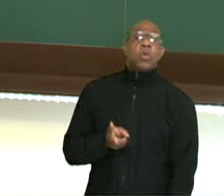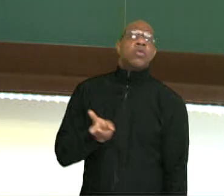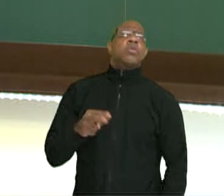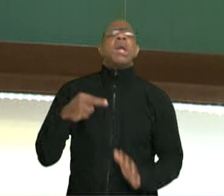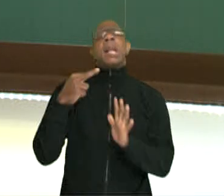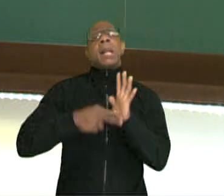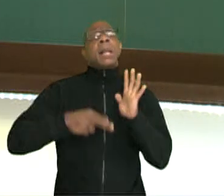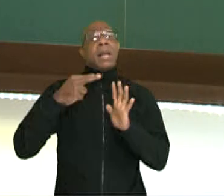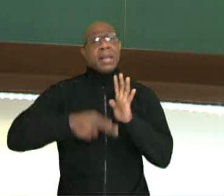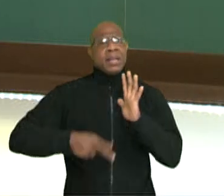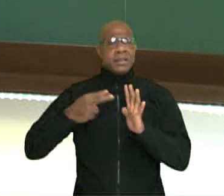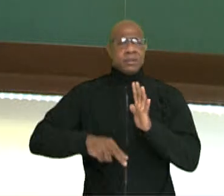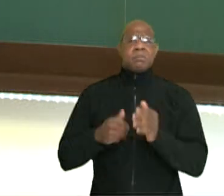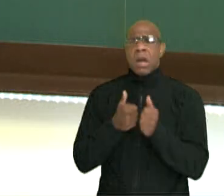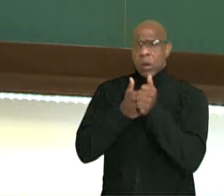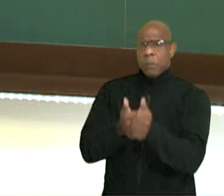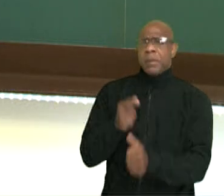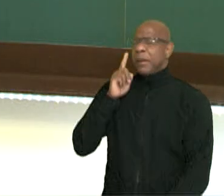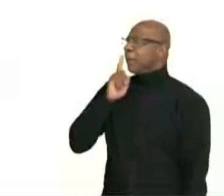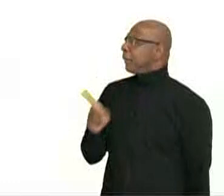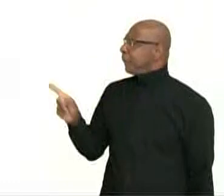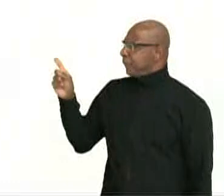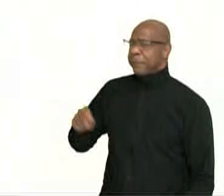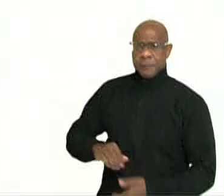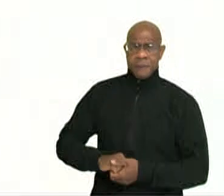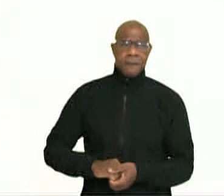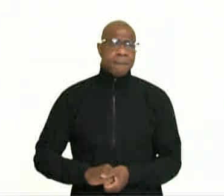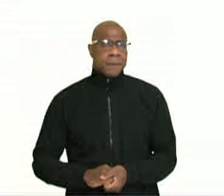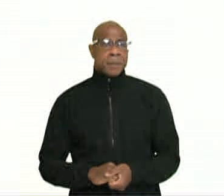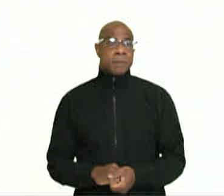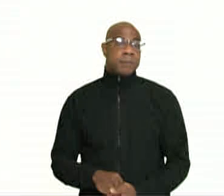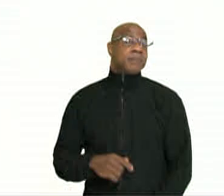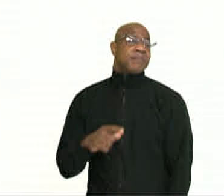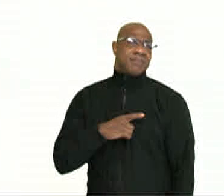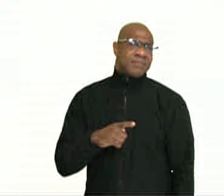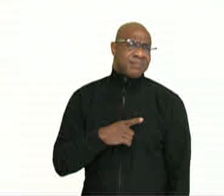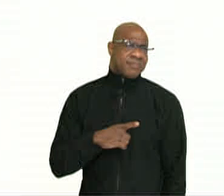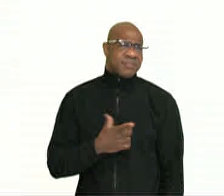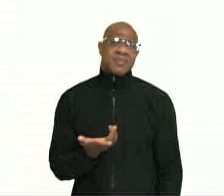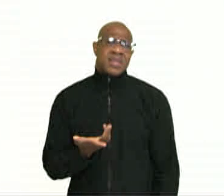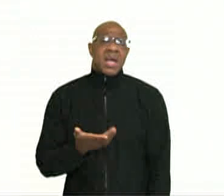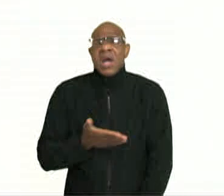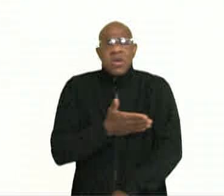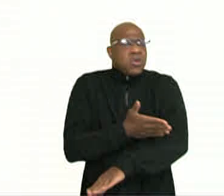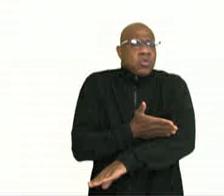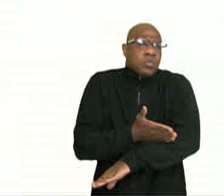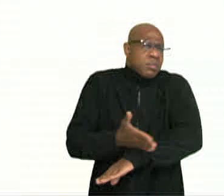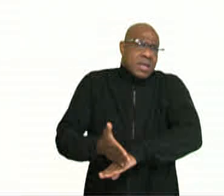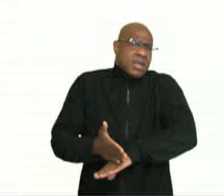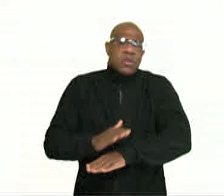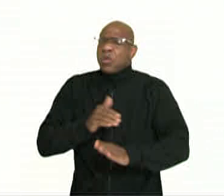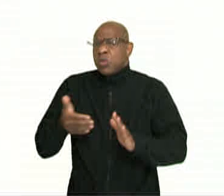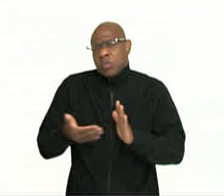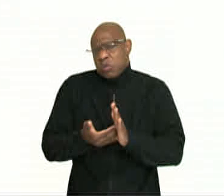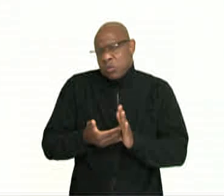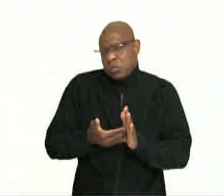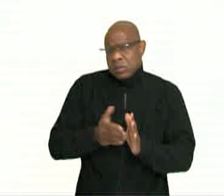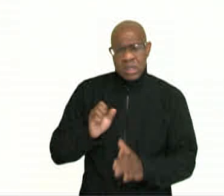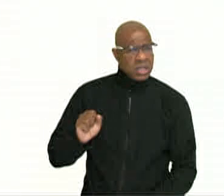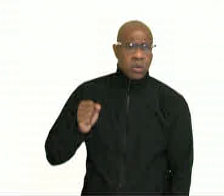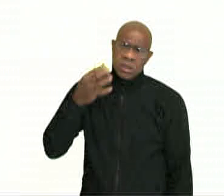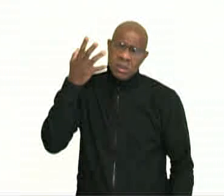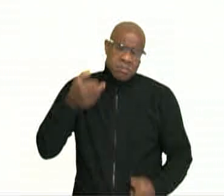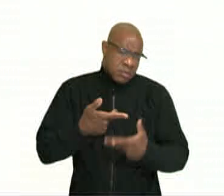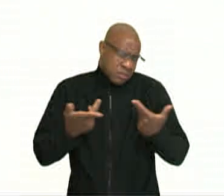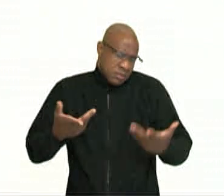Continuando a leitura, me acompanhe no texto. Estamos bastante habituados a tudo isso. Faz mesmo parte de